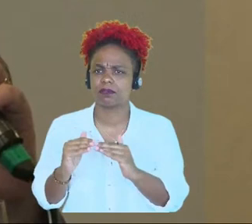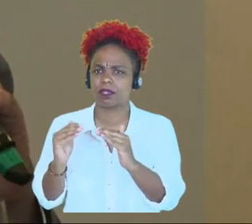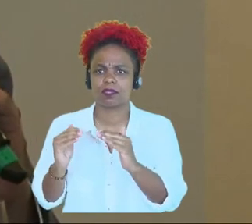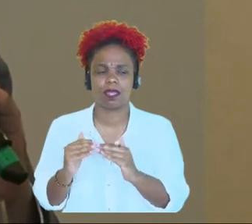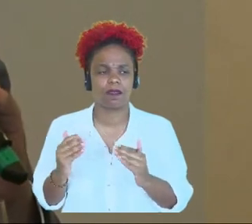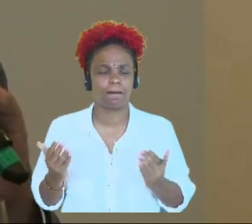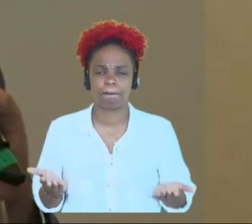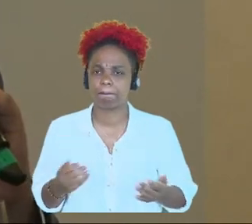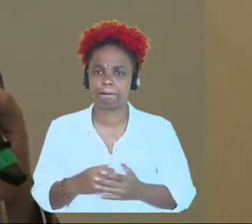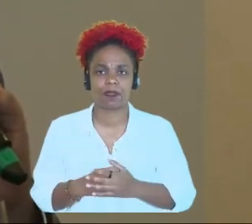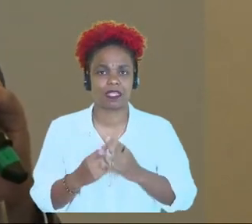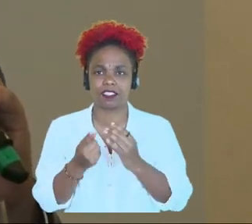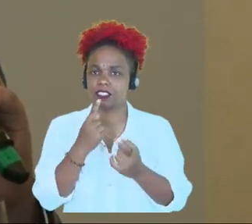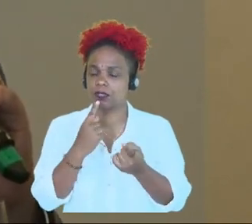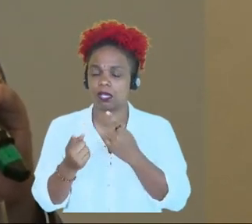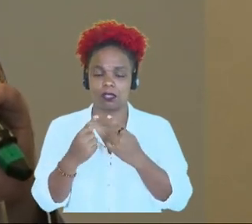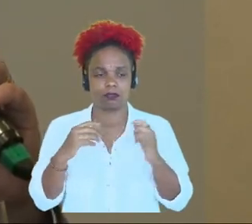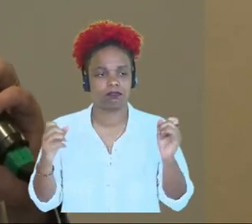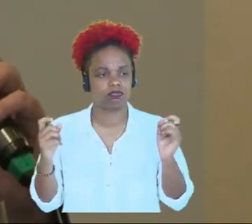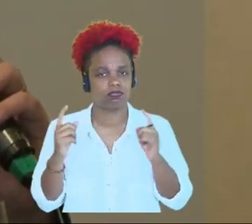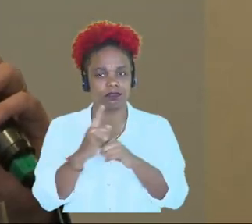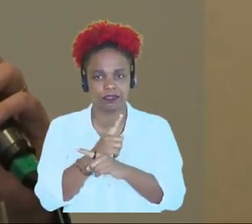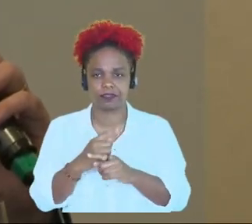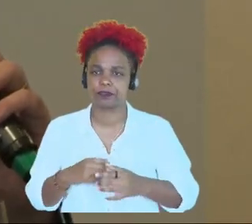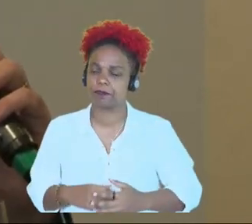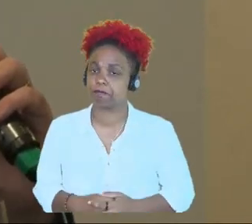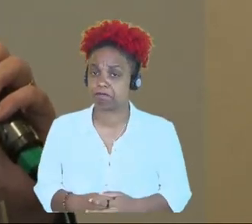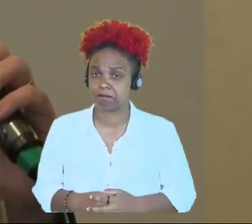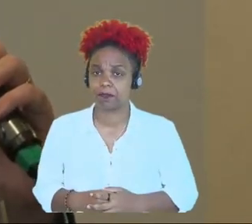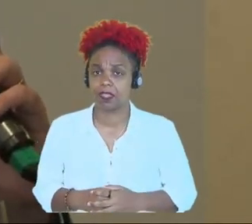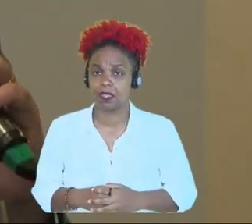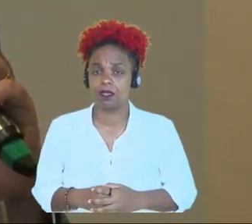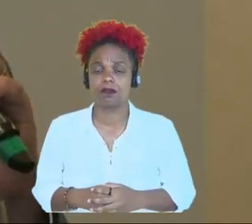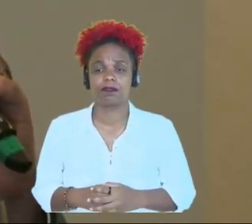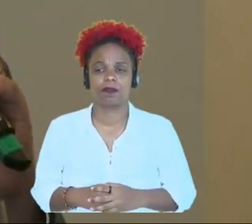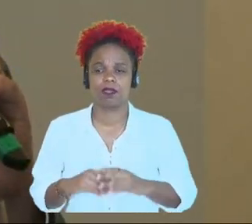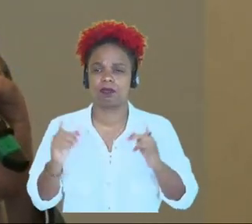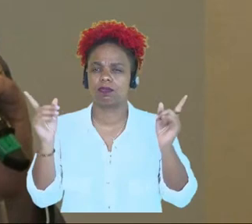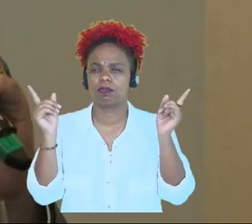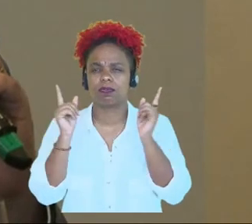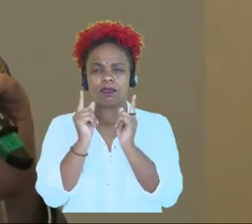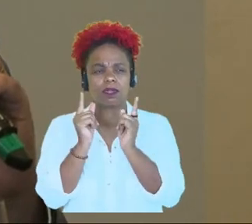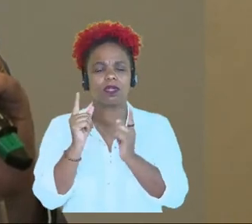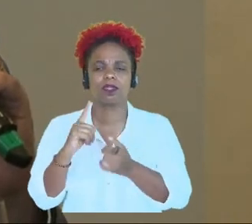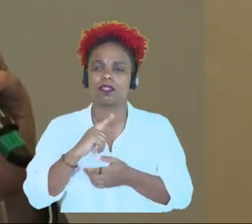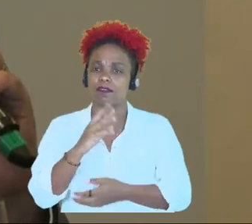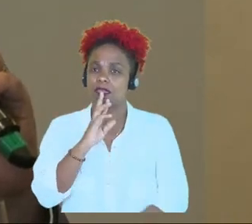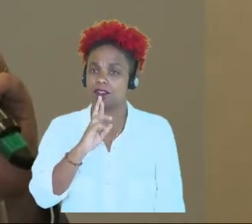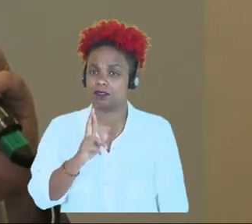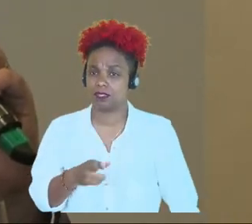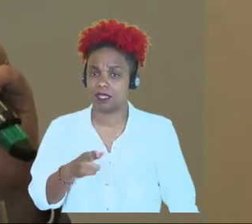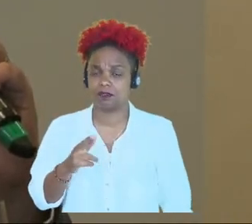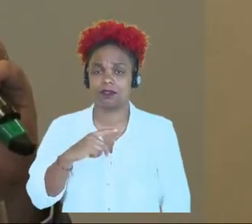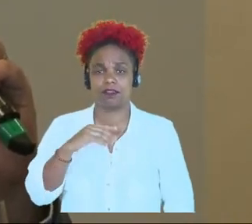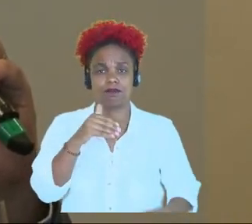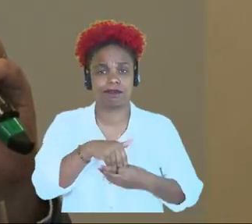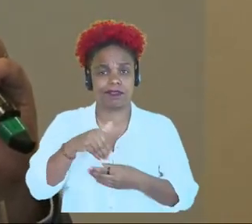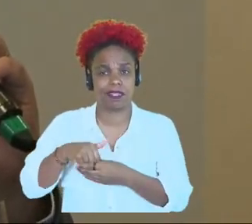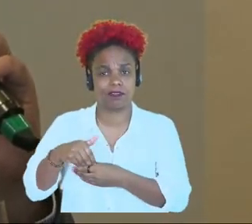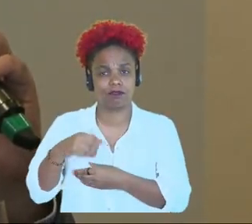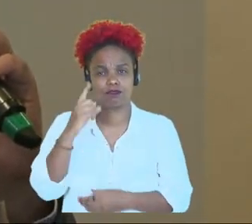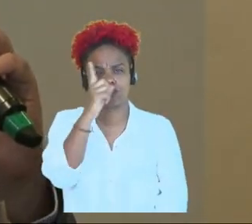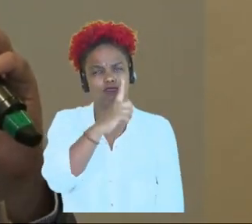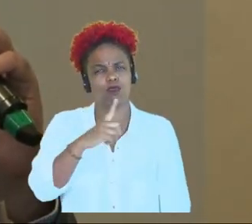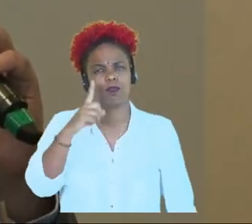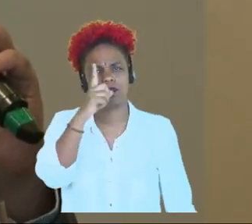para o diálogo. E, em parte, o meu alívio com o resultado das eleições no domingo,